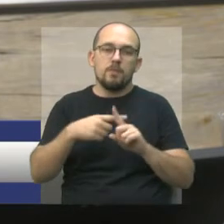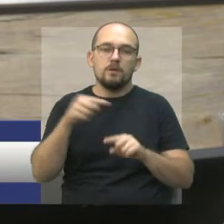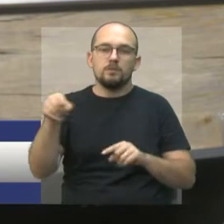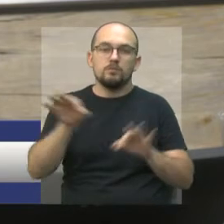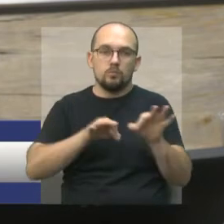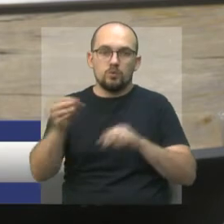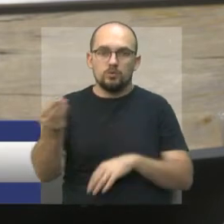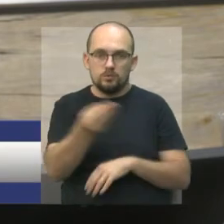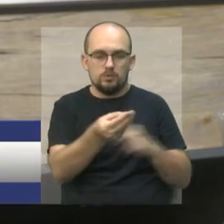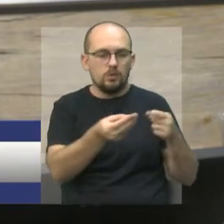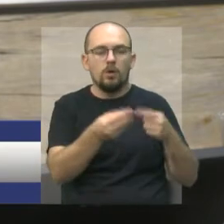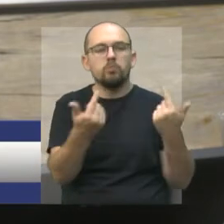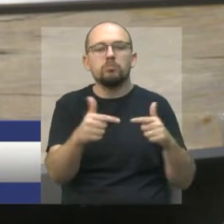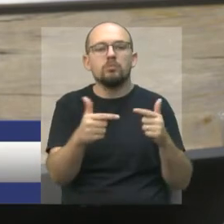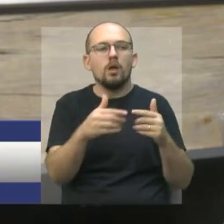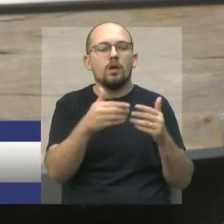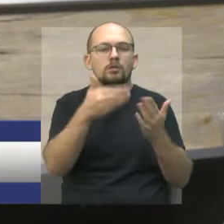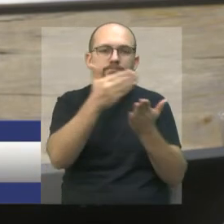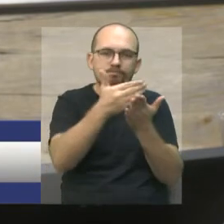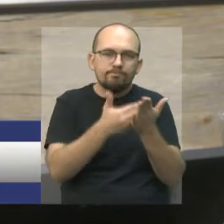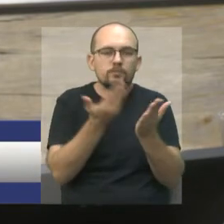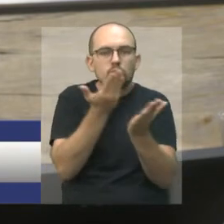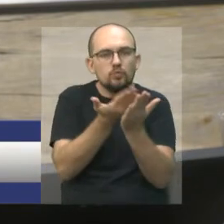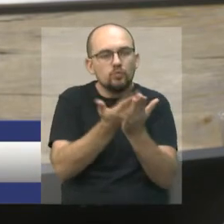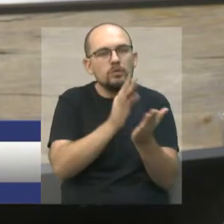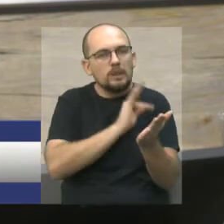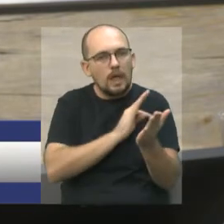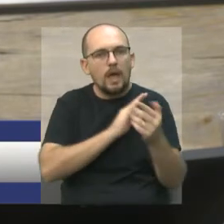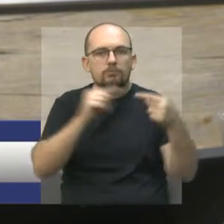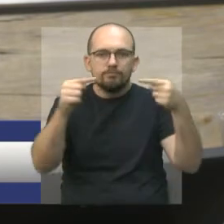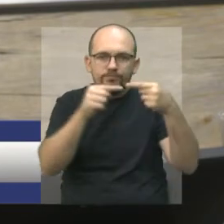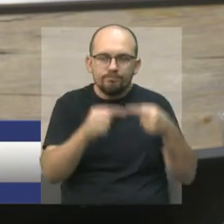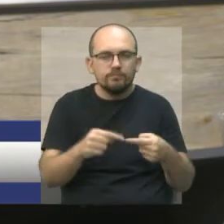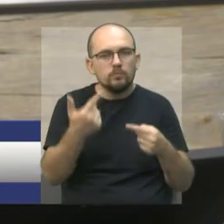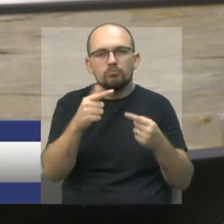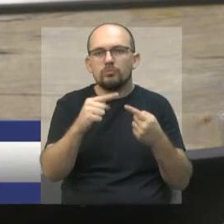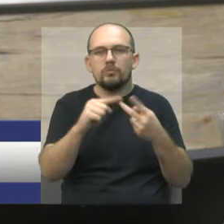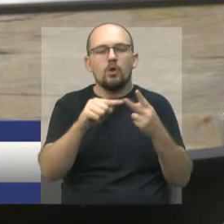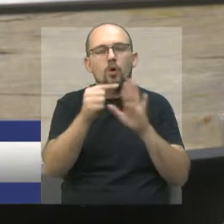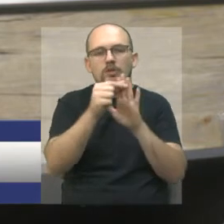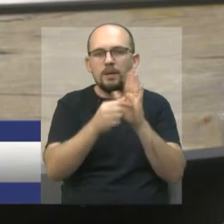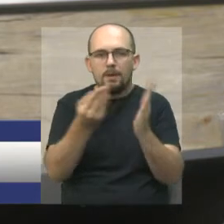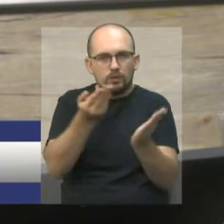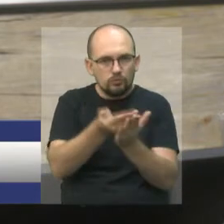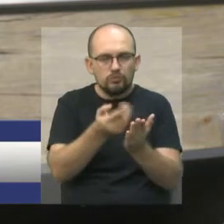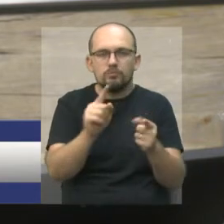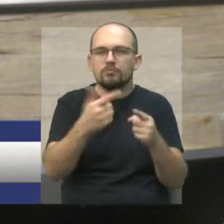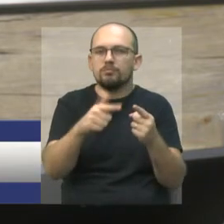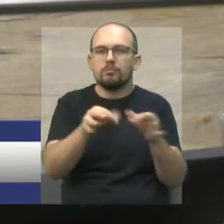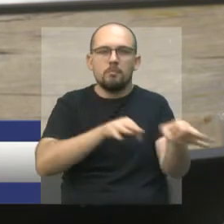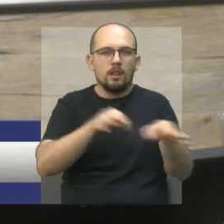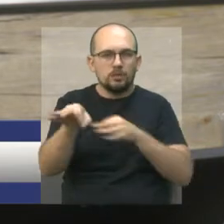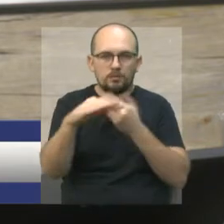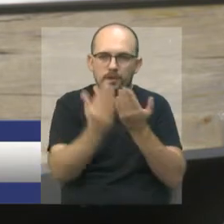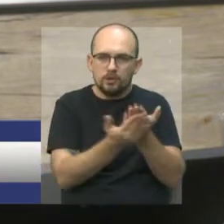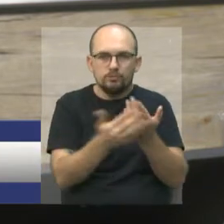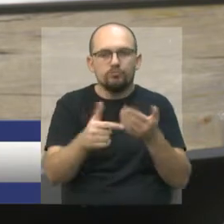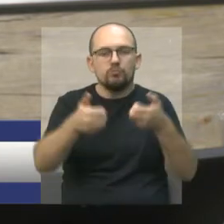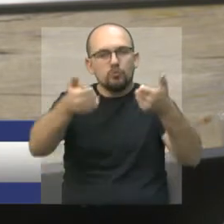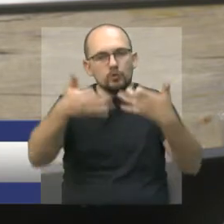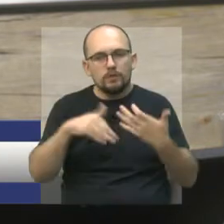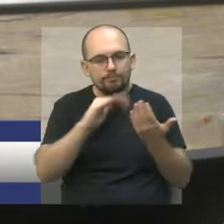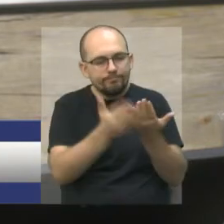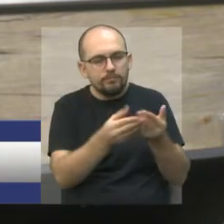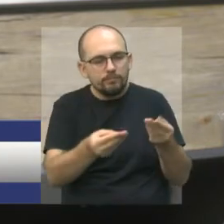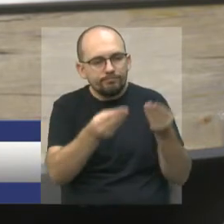tal emenda foi apresentada sem estudo técnico, porque está desacompanhada de orçamento, planejamento e justificativas que